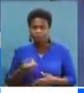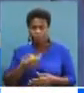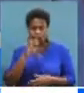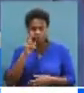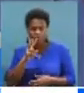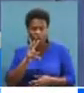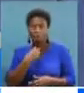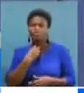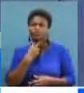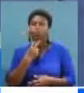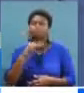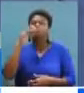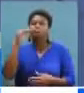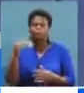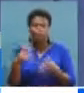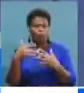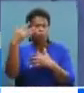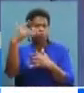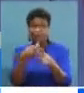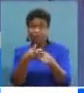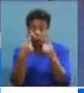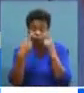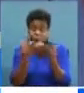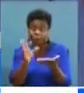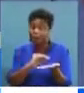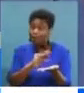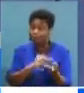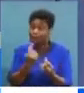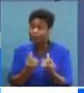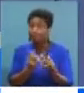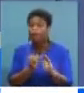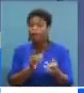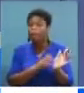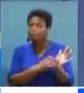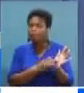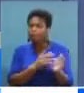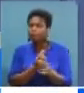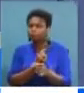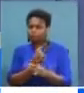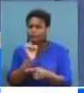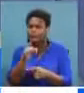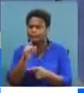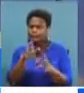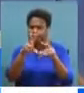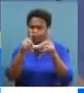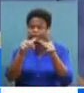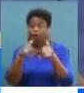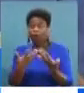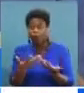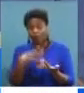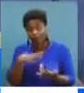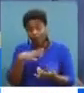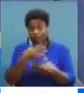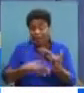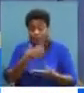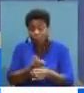Constatamos que as vozes se levantam e os interesses se manifestam cada vez mais, o que prova que as coisas avançam sim, mas agora queremos